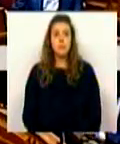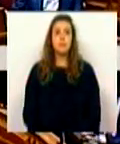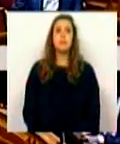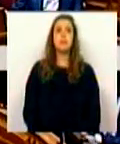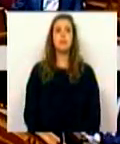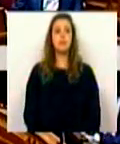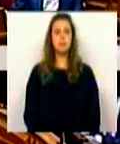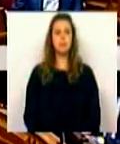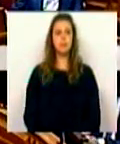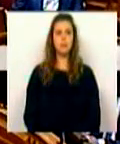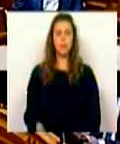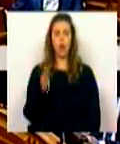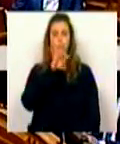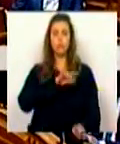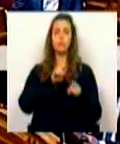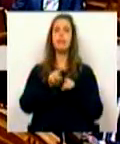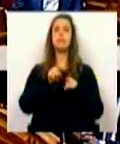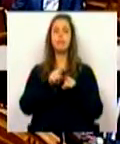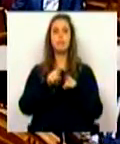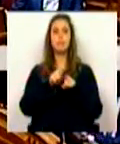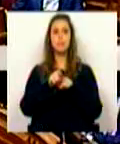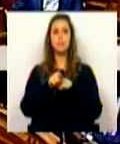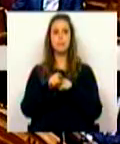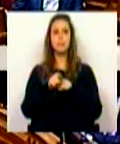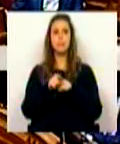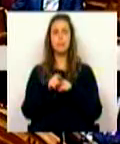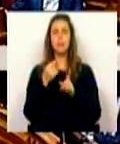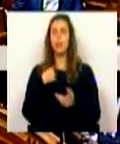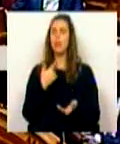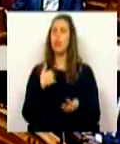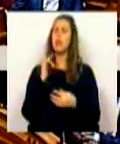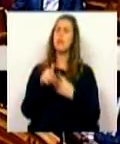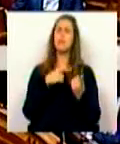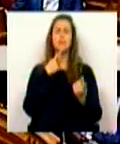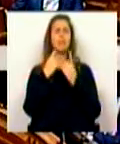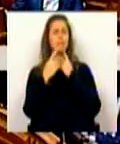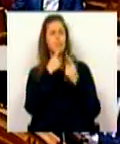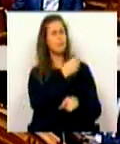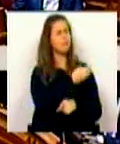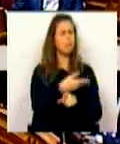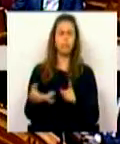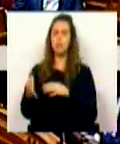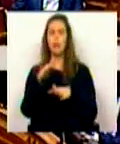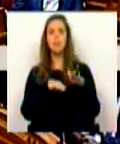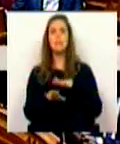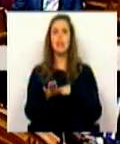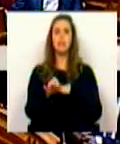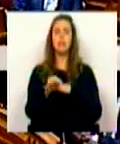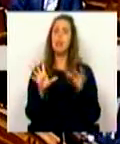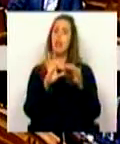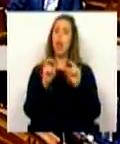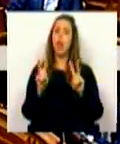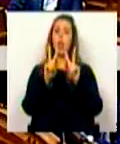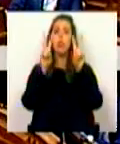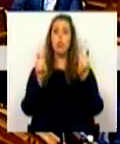Os senhores deputados puseram depois múltiplas questões em matéria...